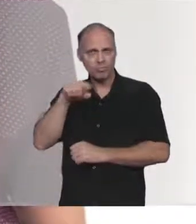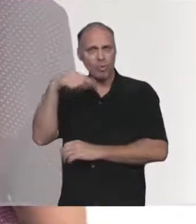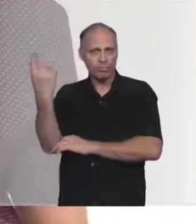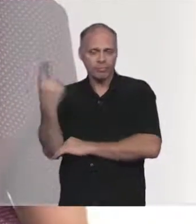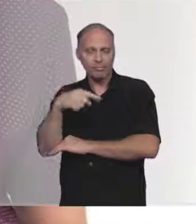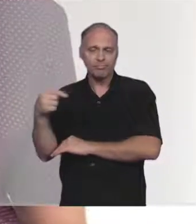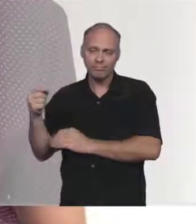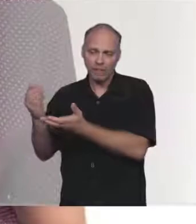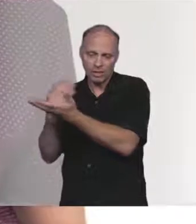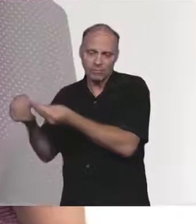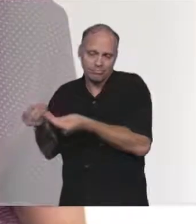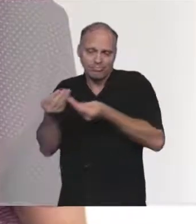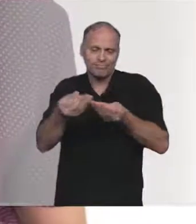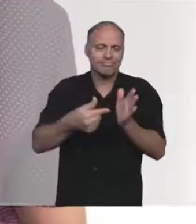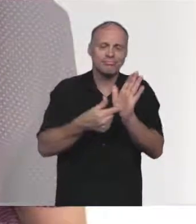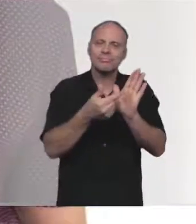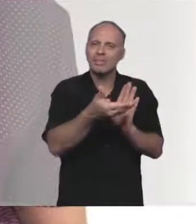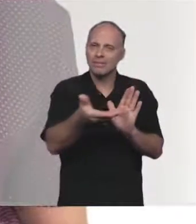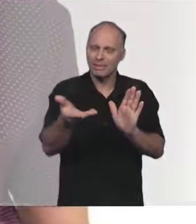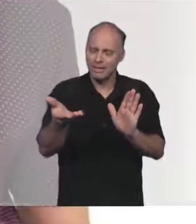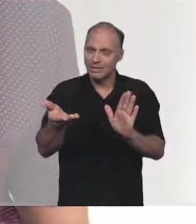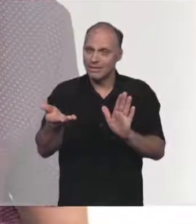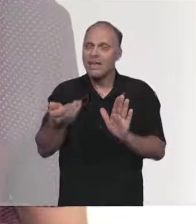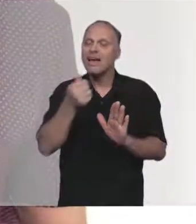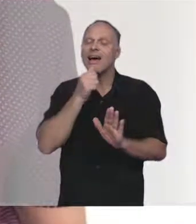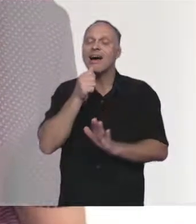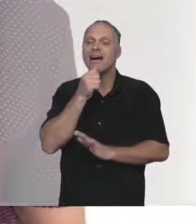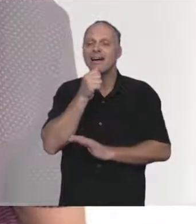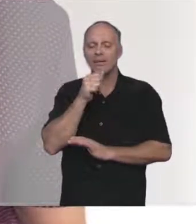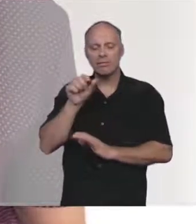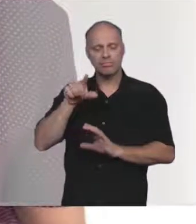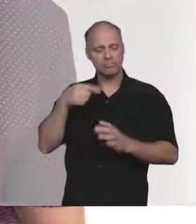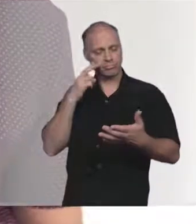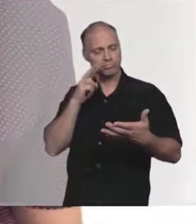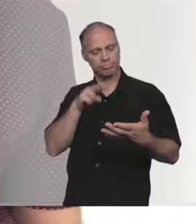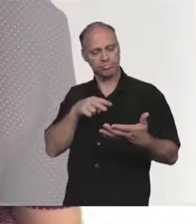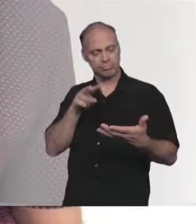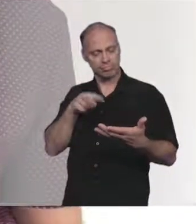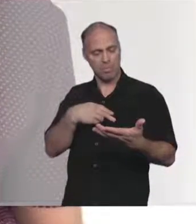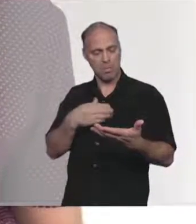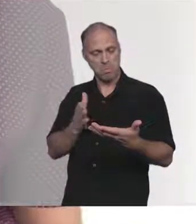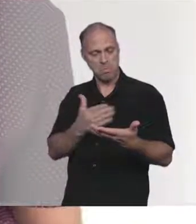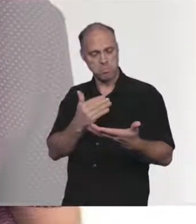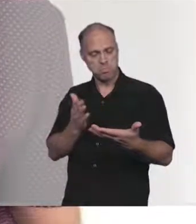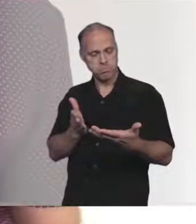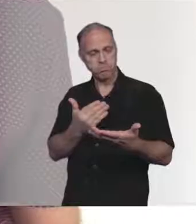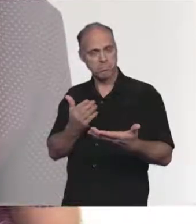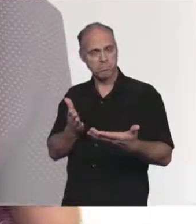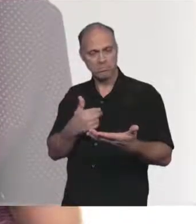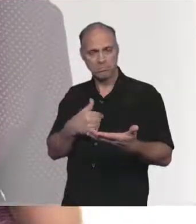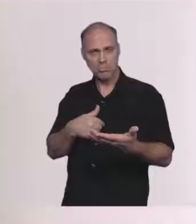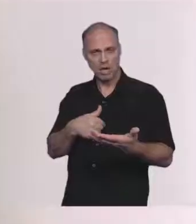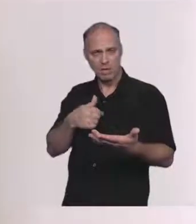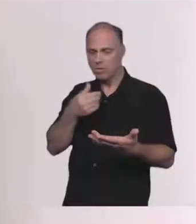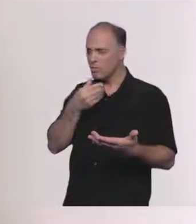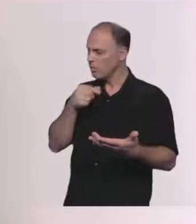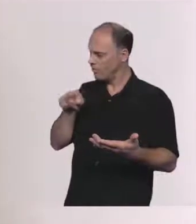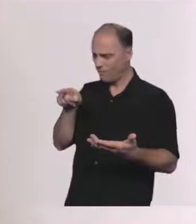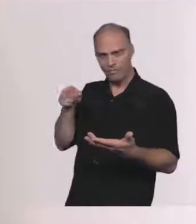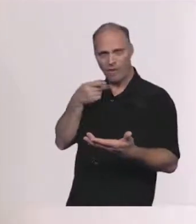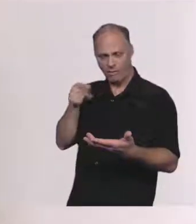E eu levei no encontro o caderno. E eles olharam e aí o Nino falou,